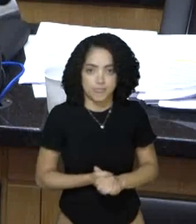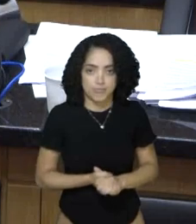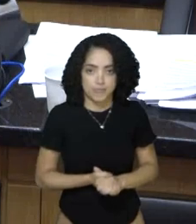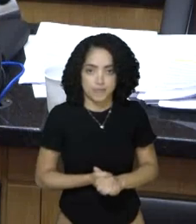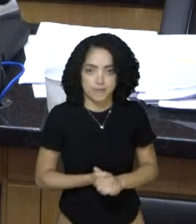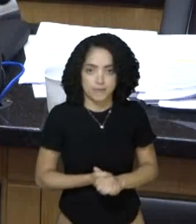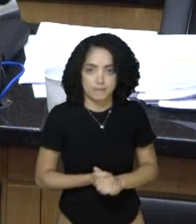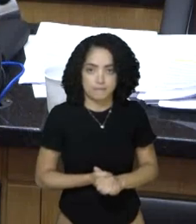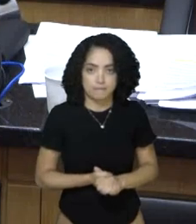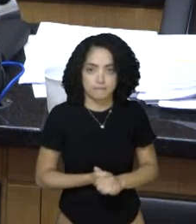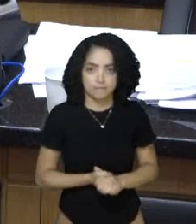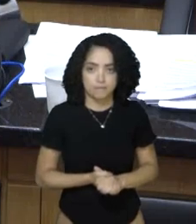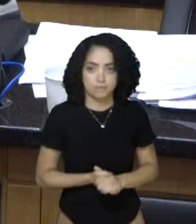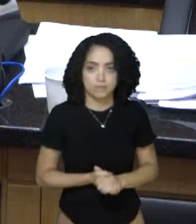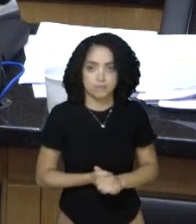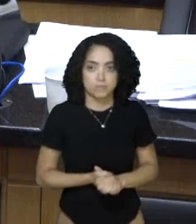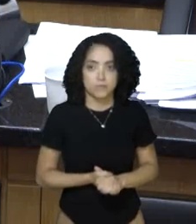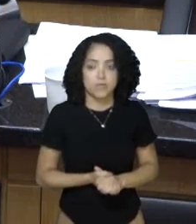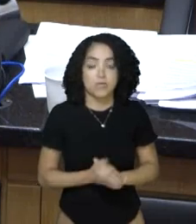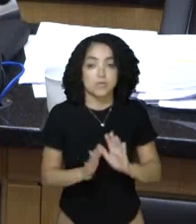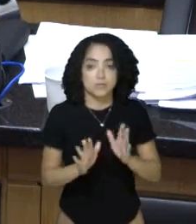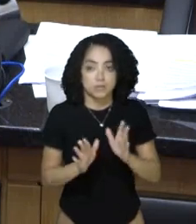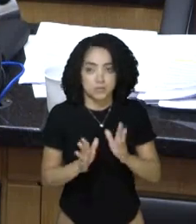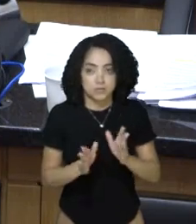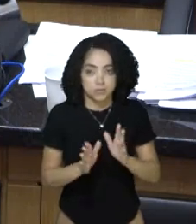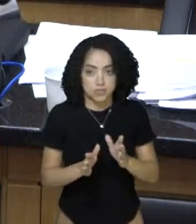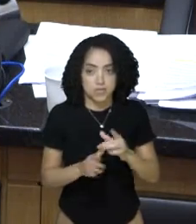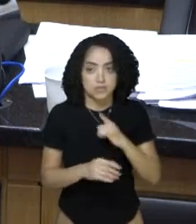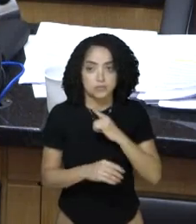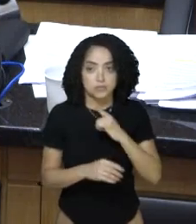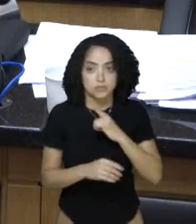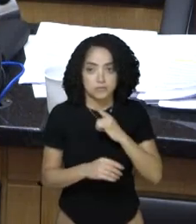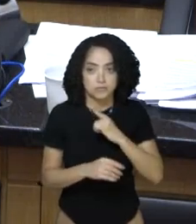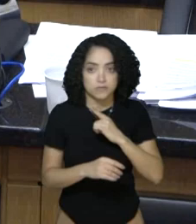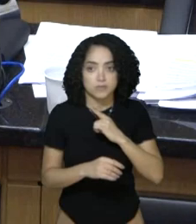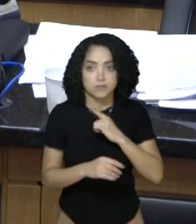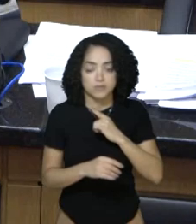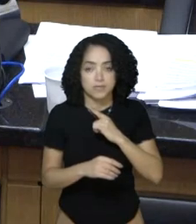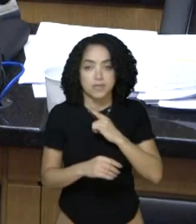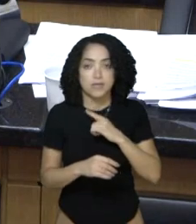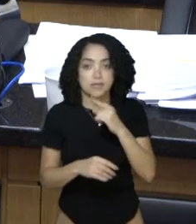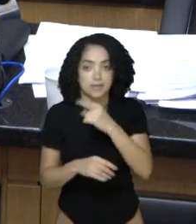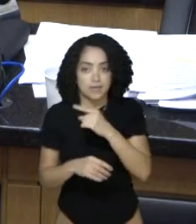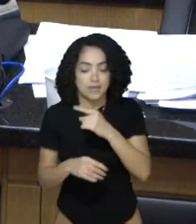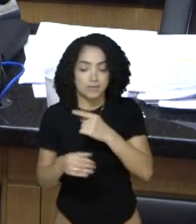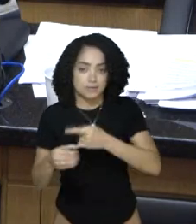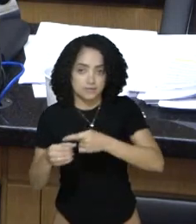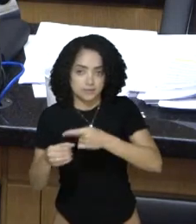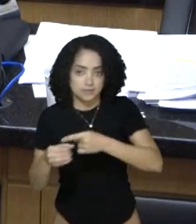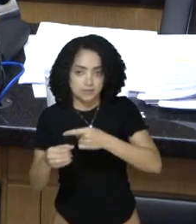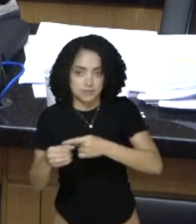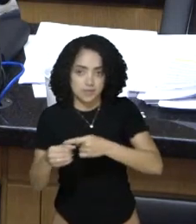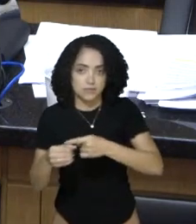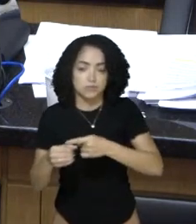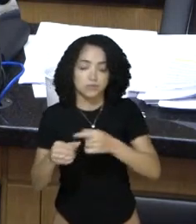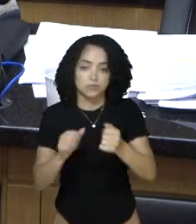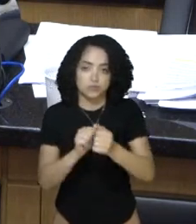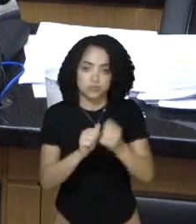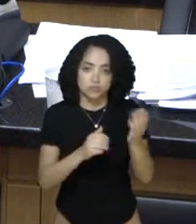Isso. Inclusive, eu tive a oportunidade de integrar a unidade lá em São Cristóvão do Sul com a Ada como